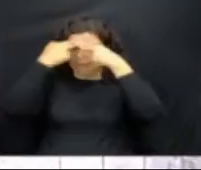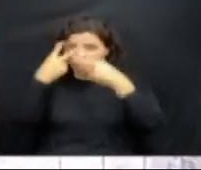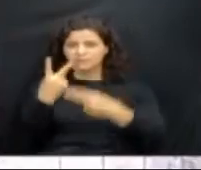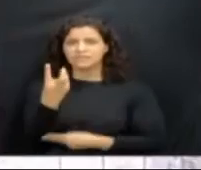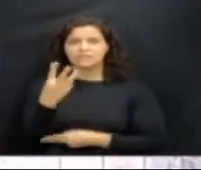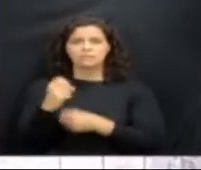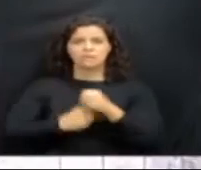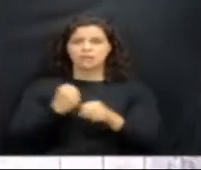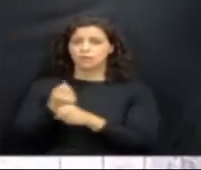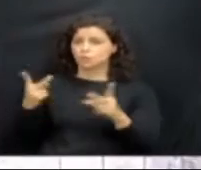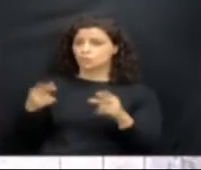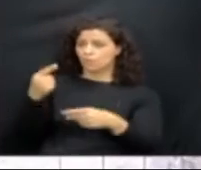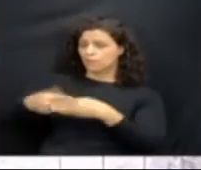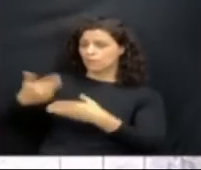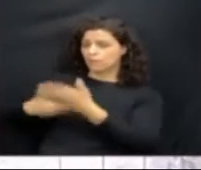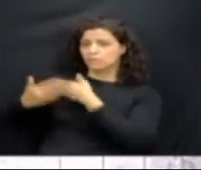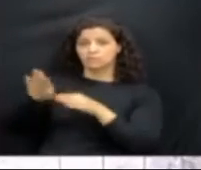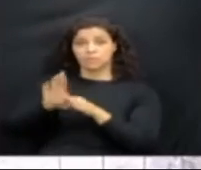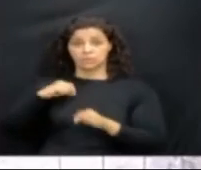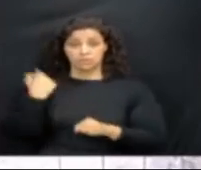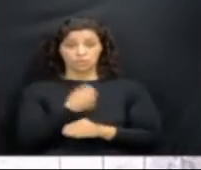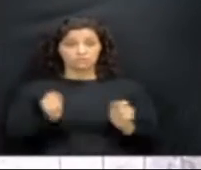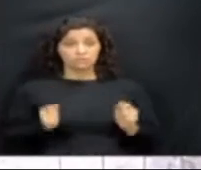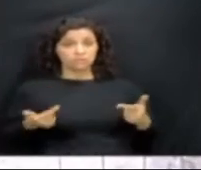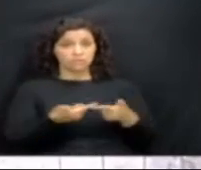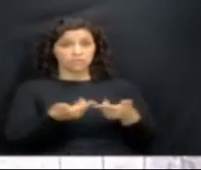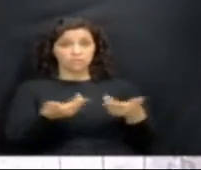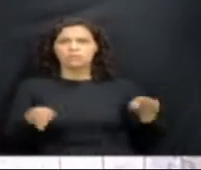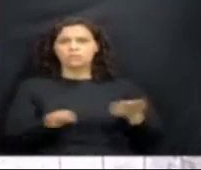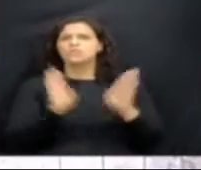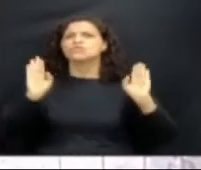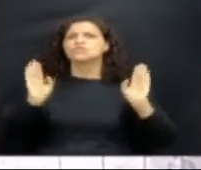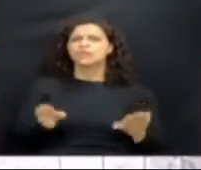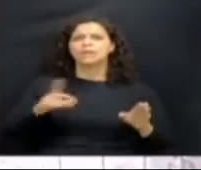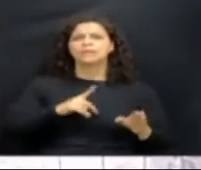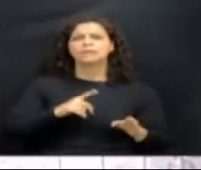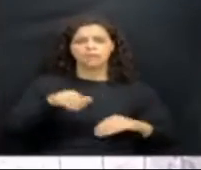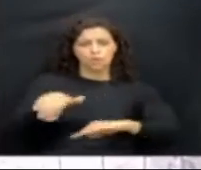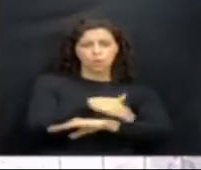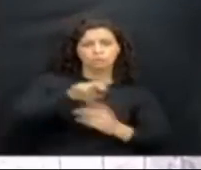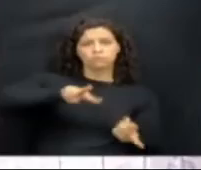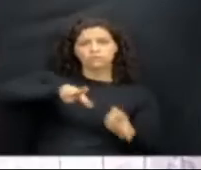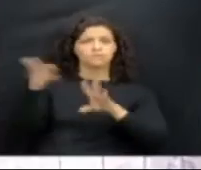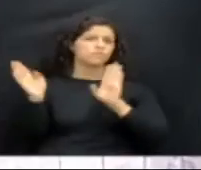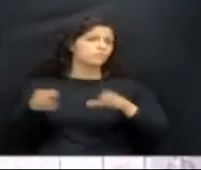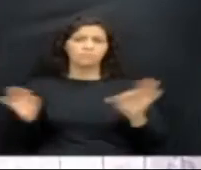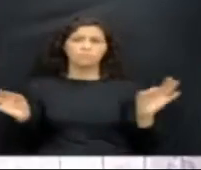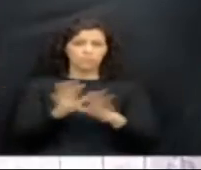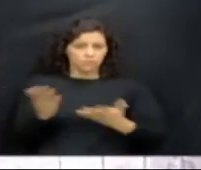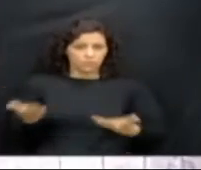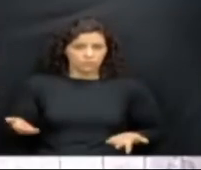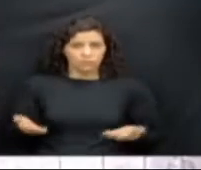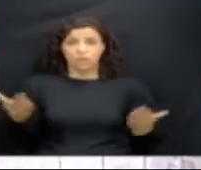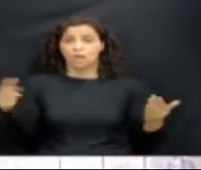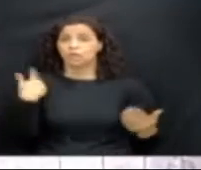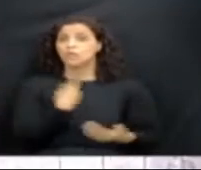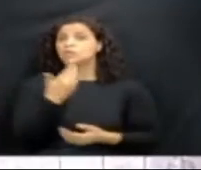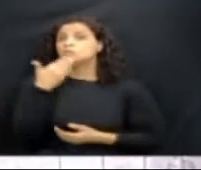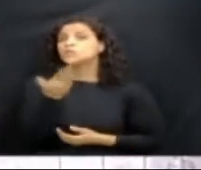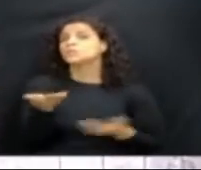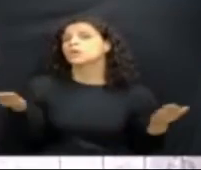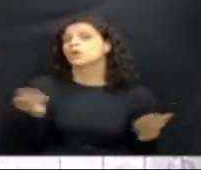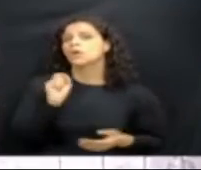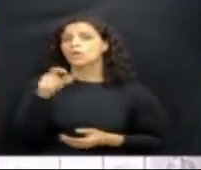Essa casa está aqui nesse momento. Já foi delegada às rodovias. Já foi. O que a gente está